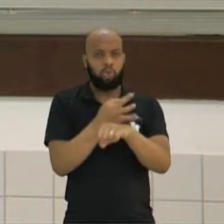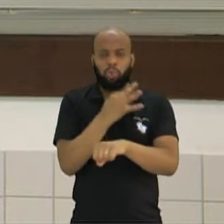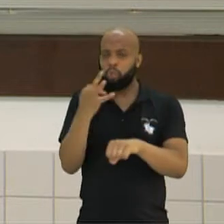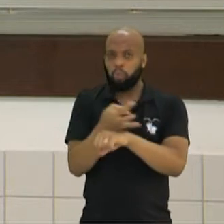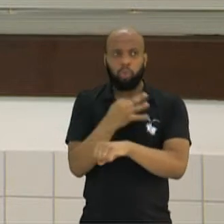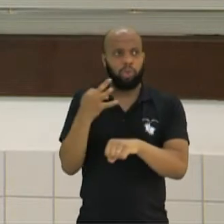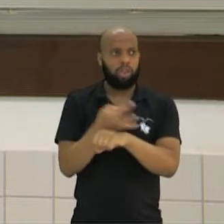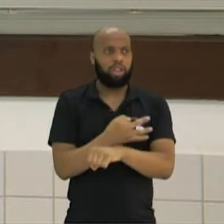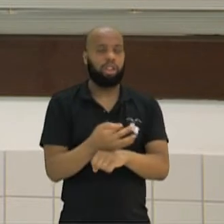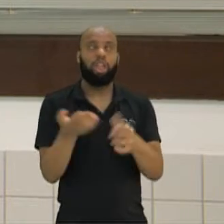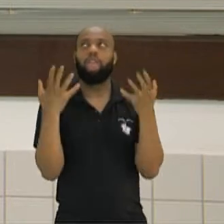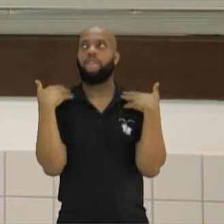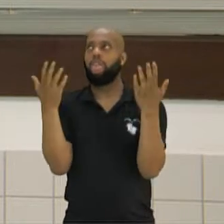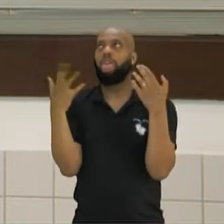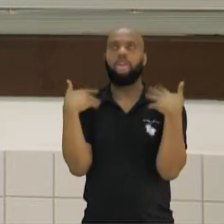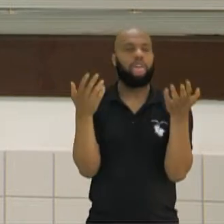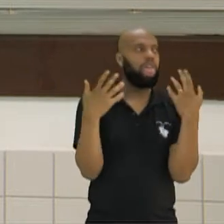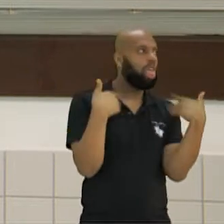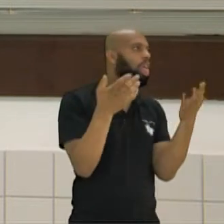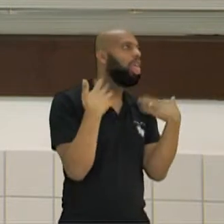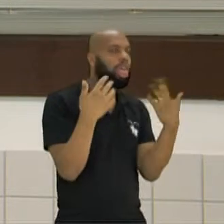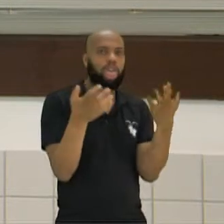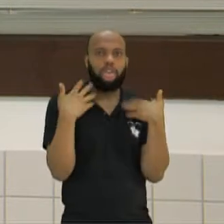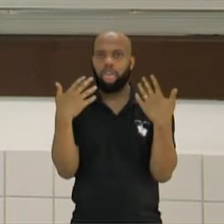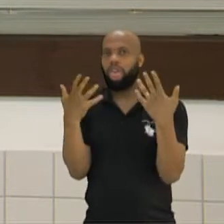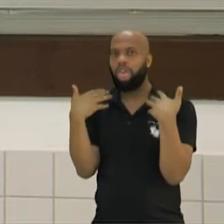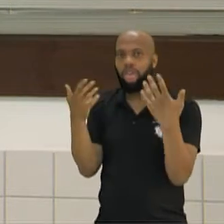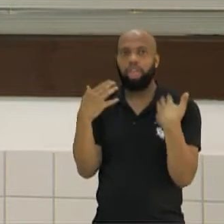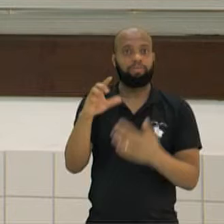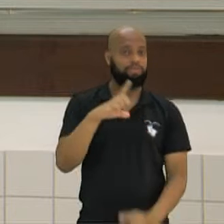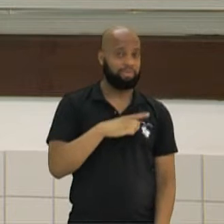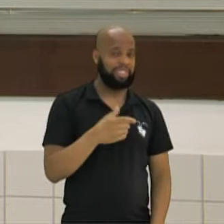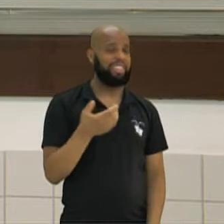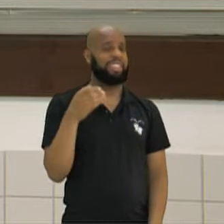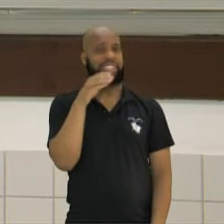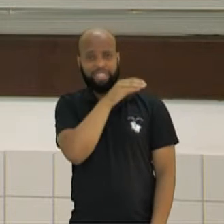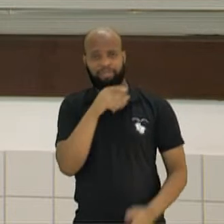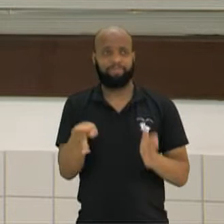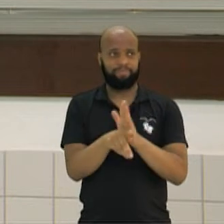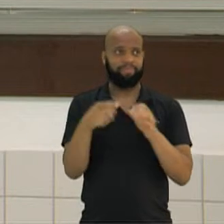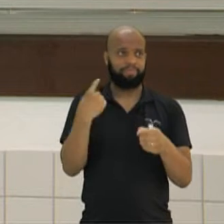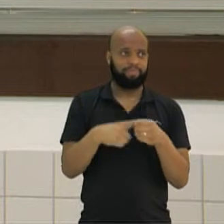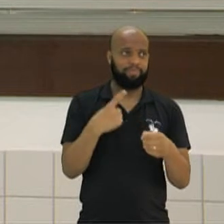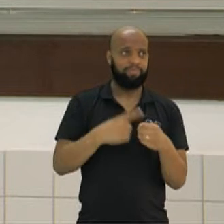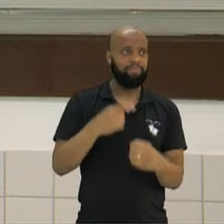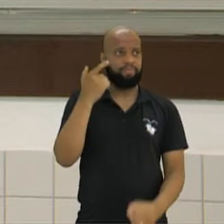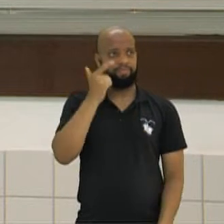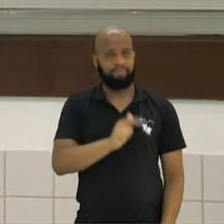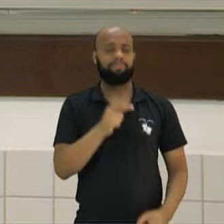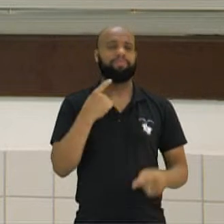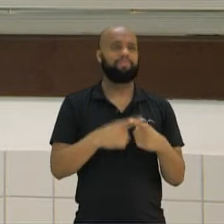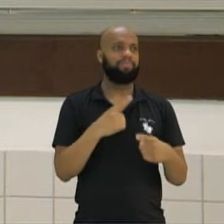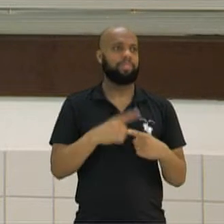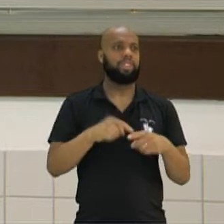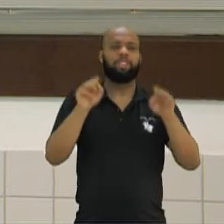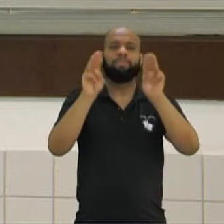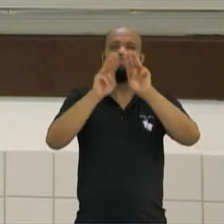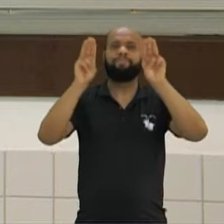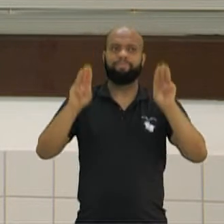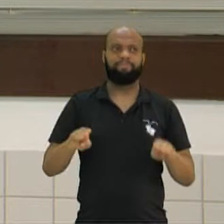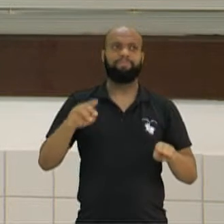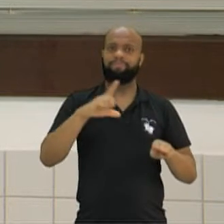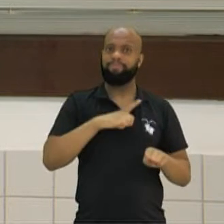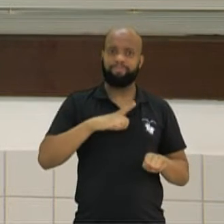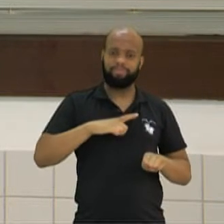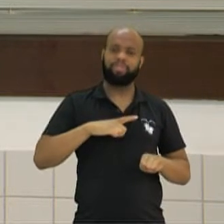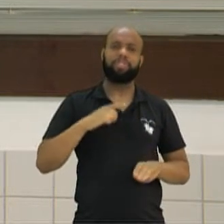o calor enorme, eu ia falar outra palavra, enorme da cidade, é um museu